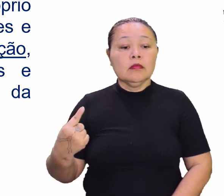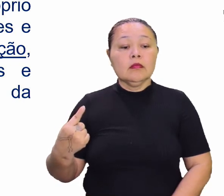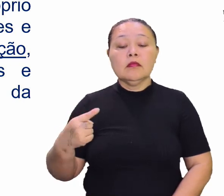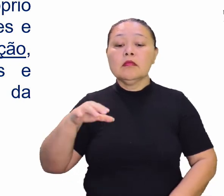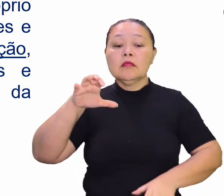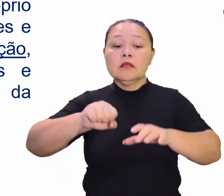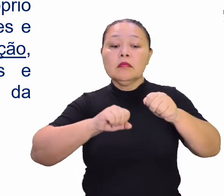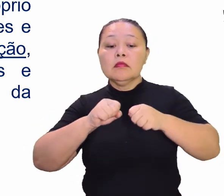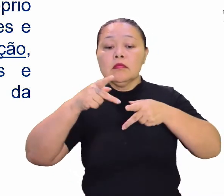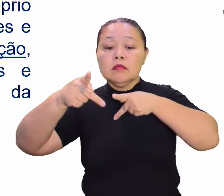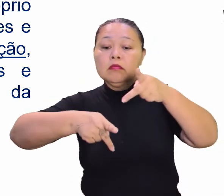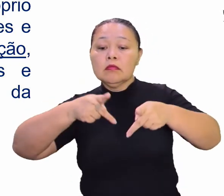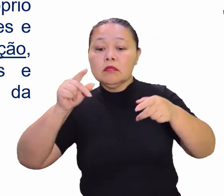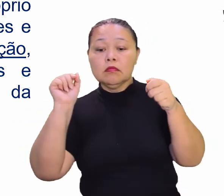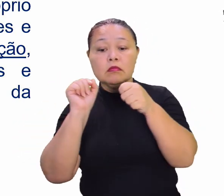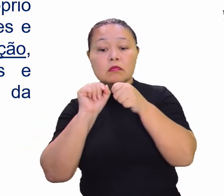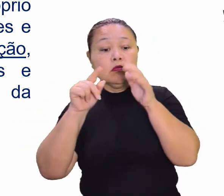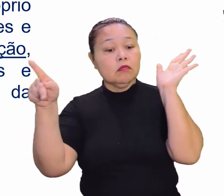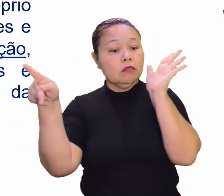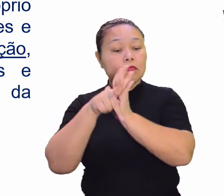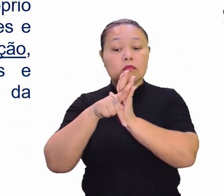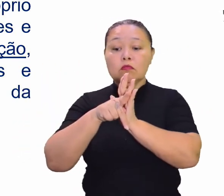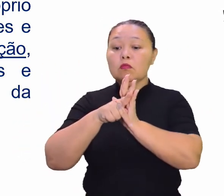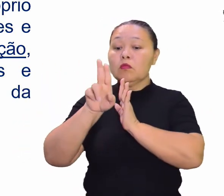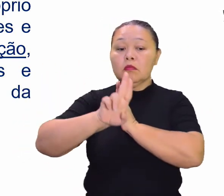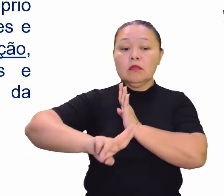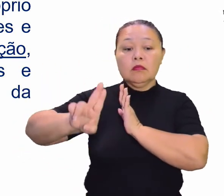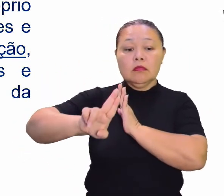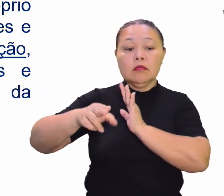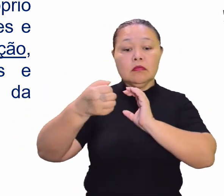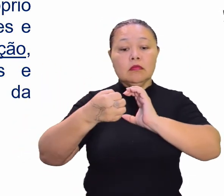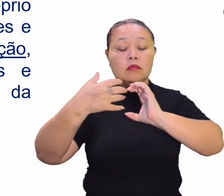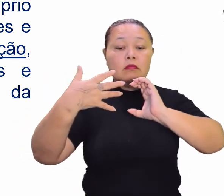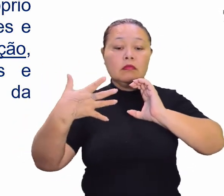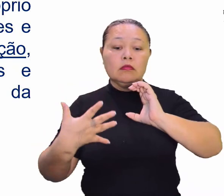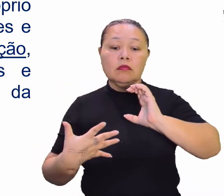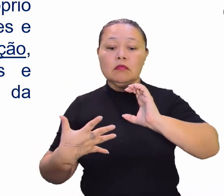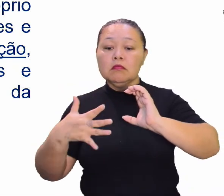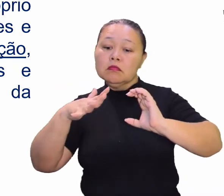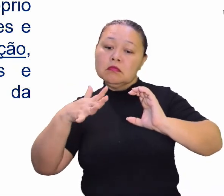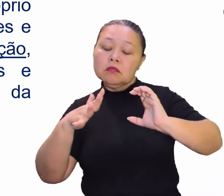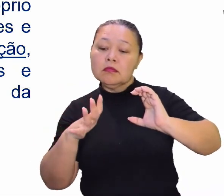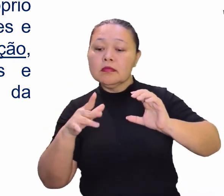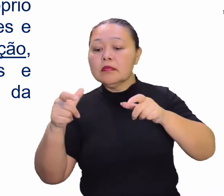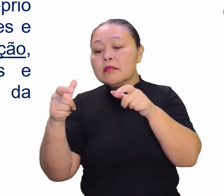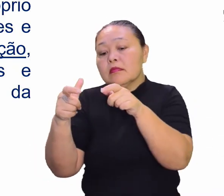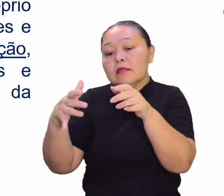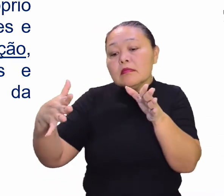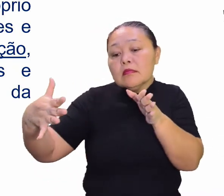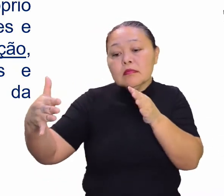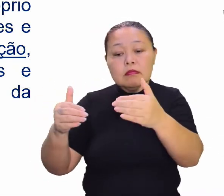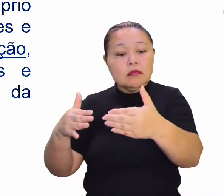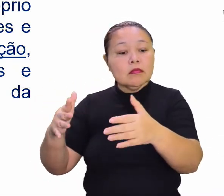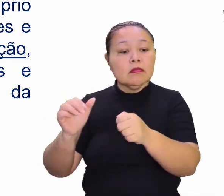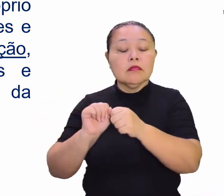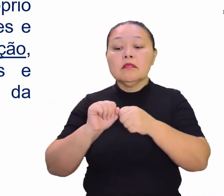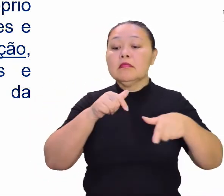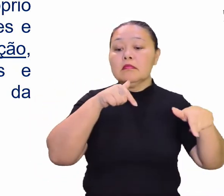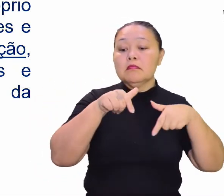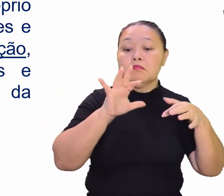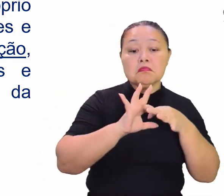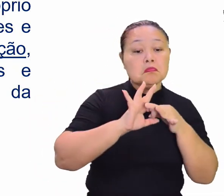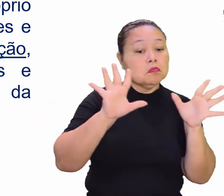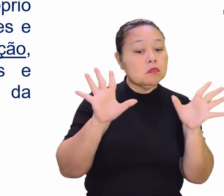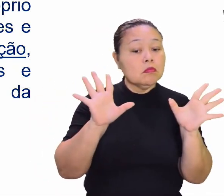As colônias de povoamento produziam para seu próprio consumo, caracterizando-se por média propriedades e mão de obra